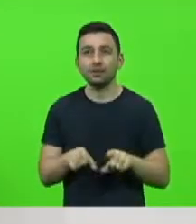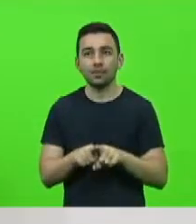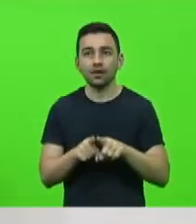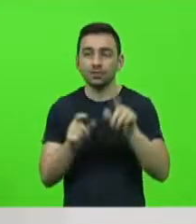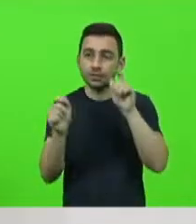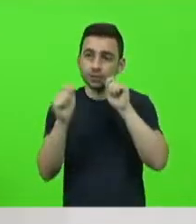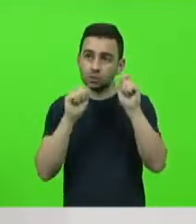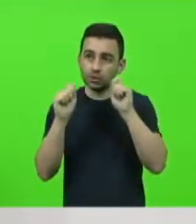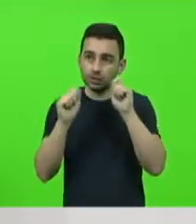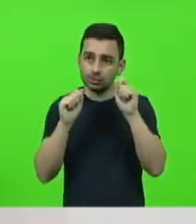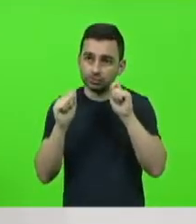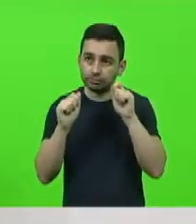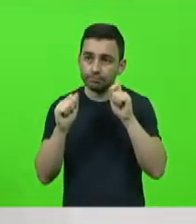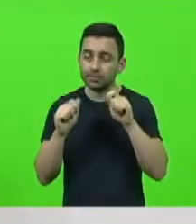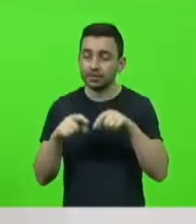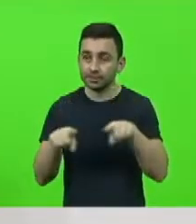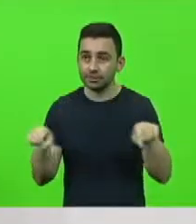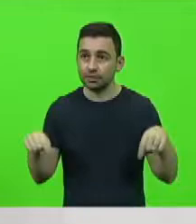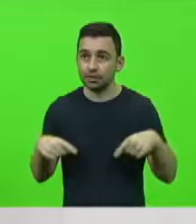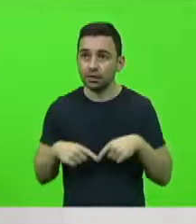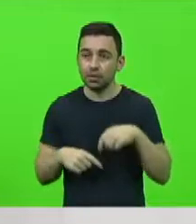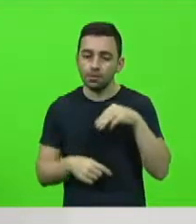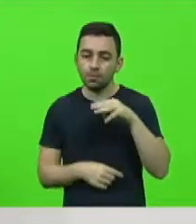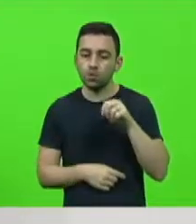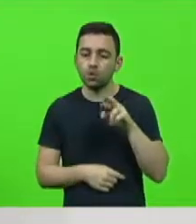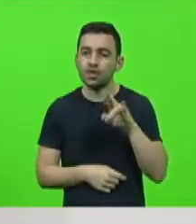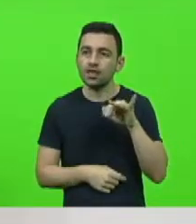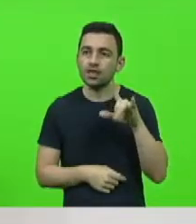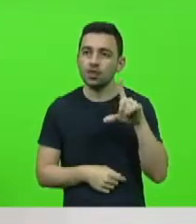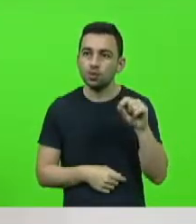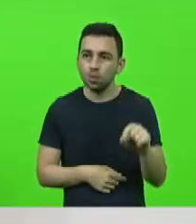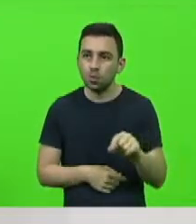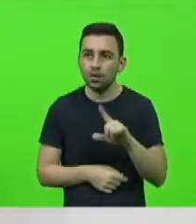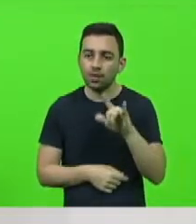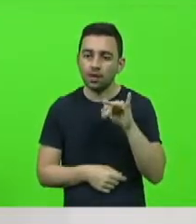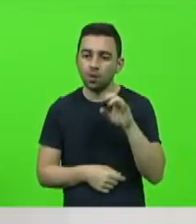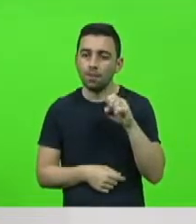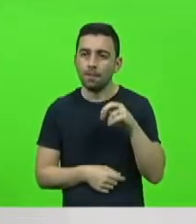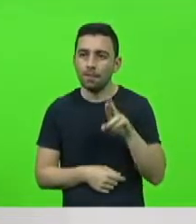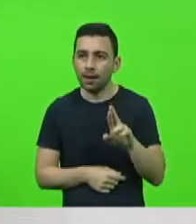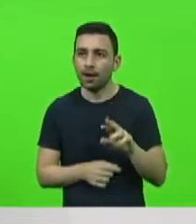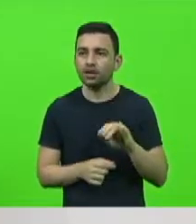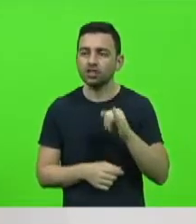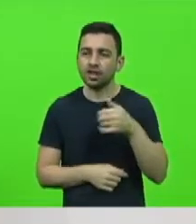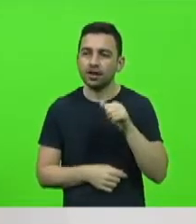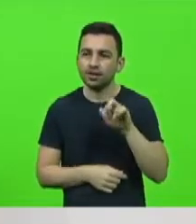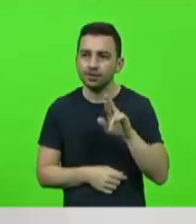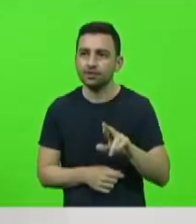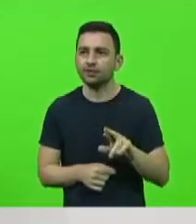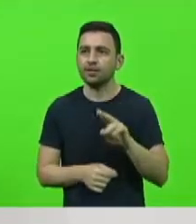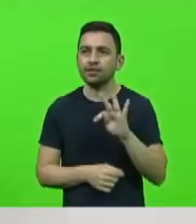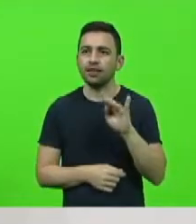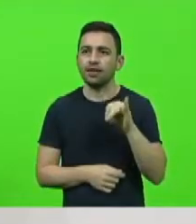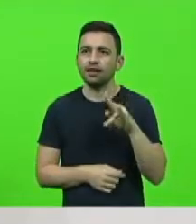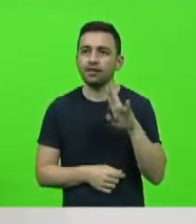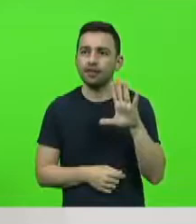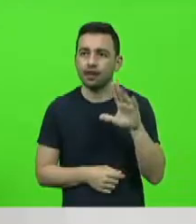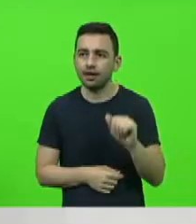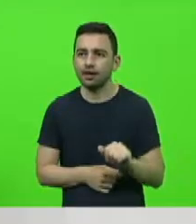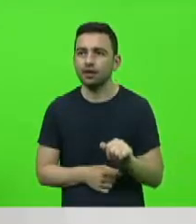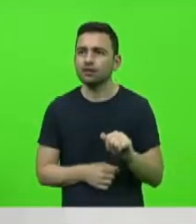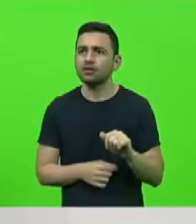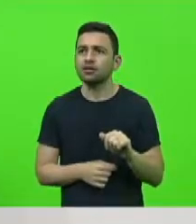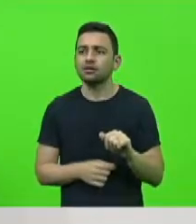gabinete também aqui presente, o Murilo, a Júcia, o Leomar, a Lucimara, o Jair, a Tânia, o Pimpão, que nos deram